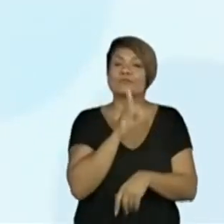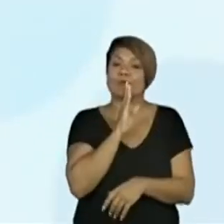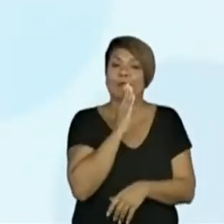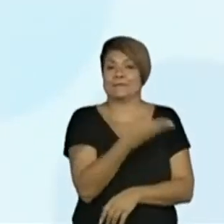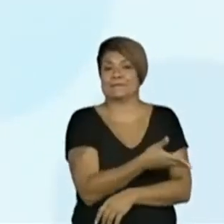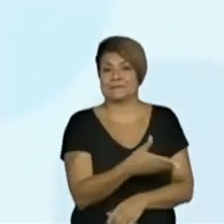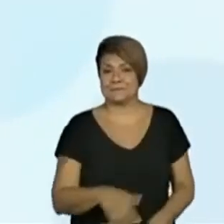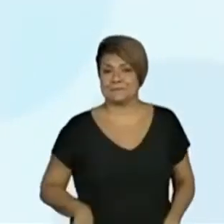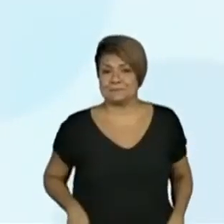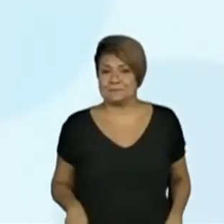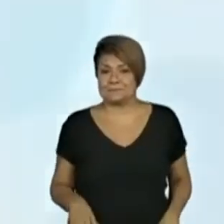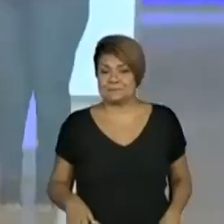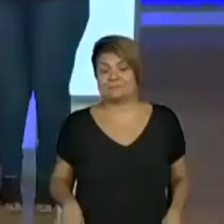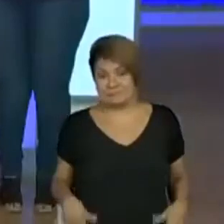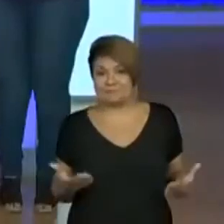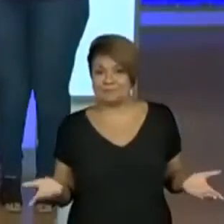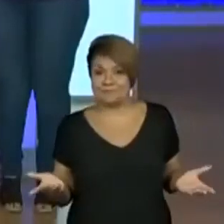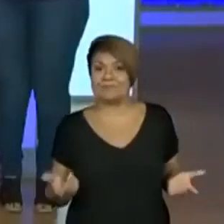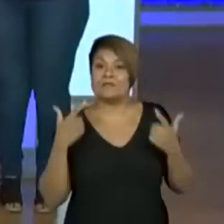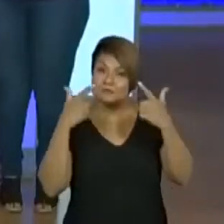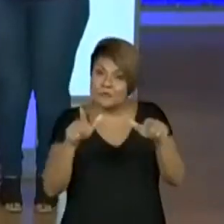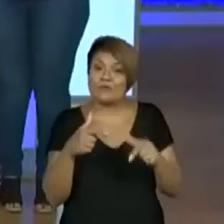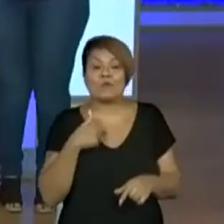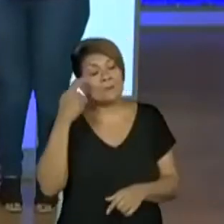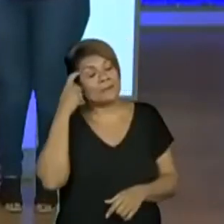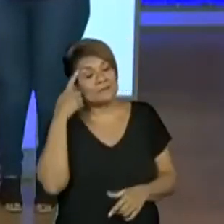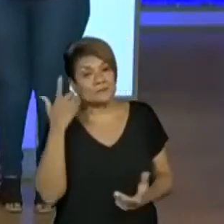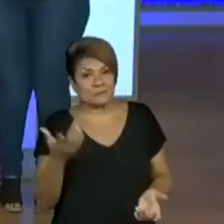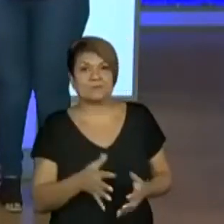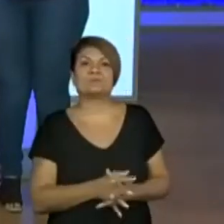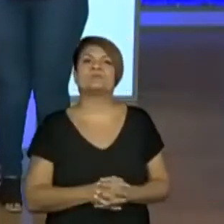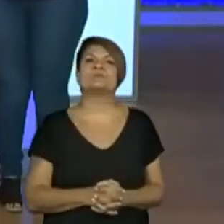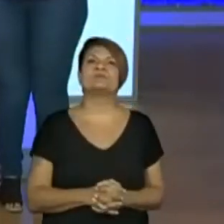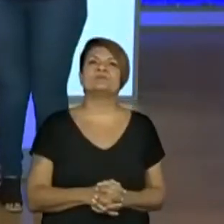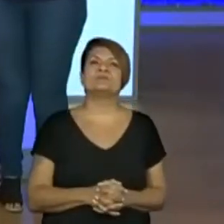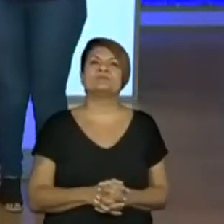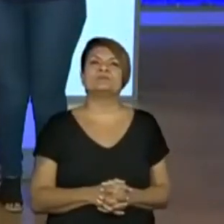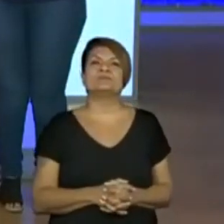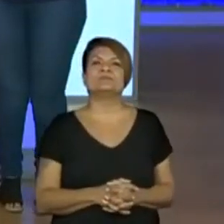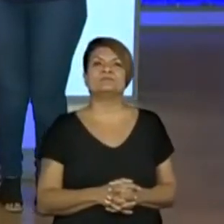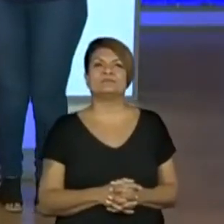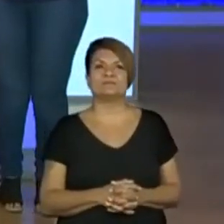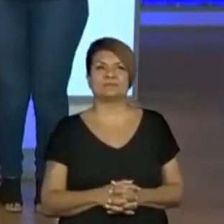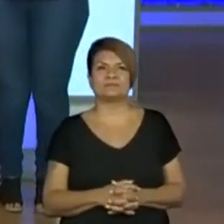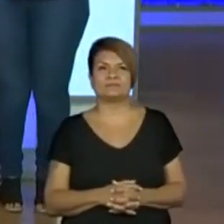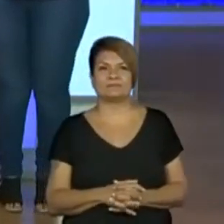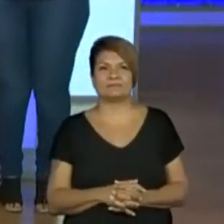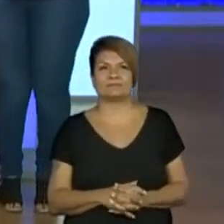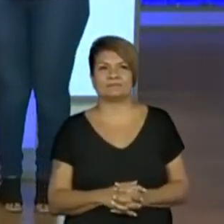Lago Verde. De novo, nos faz pensar que ele tentou outras vezes. Olha só.